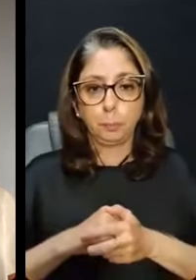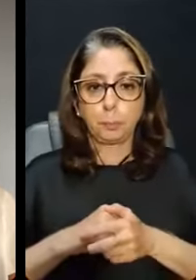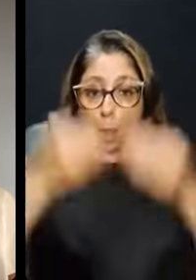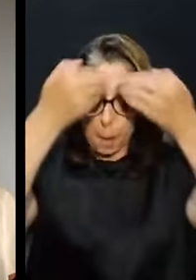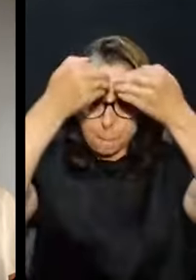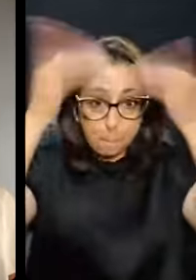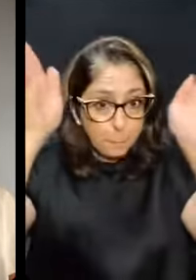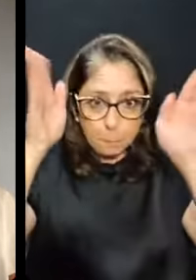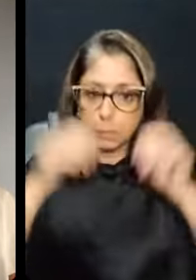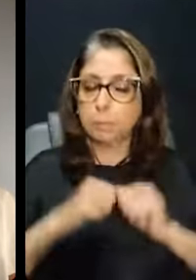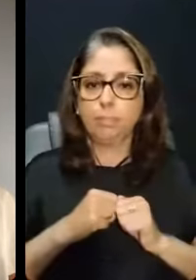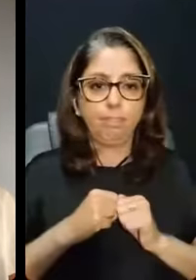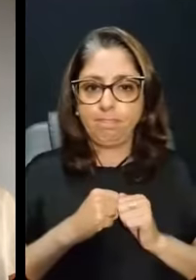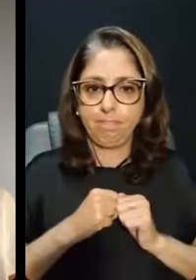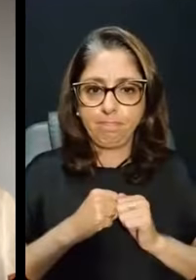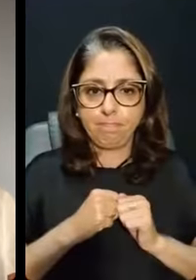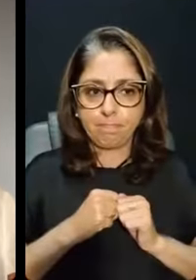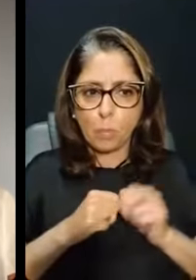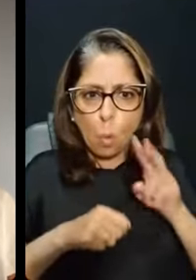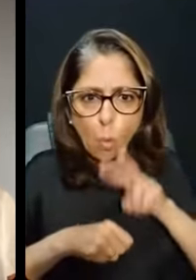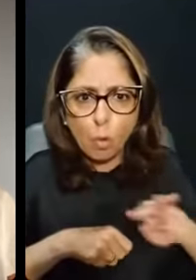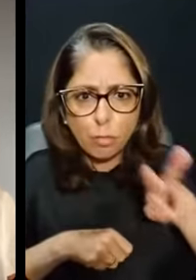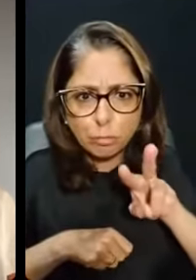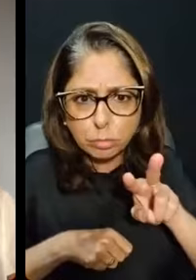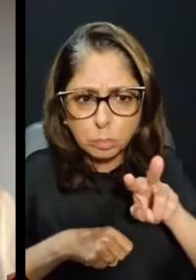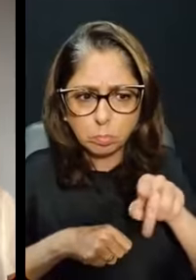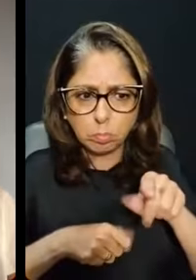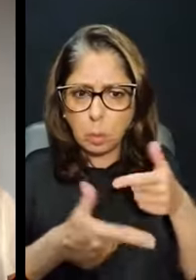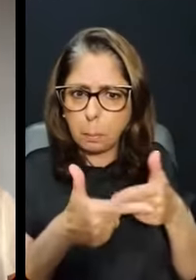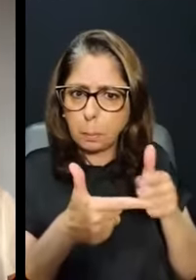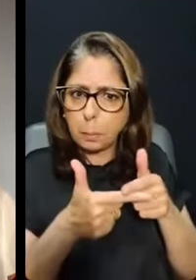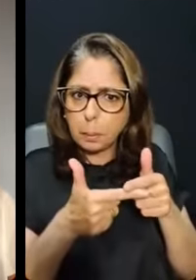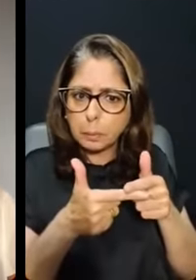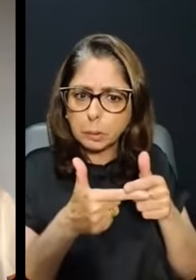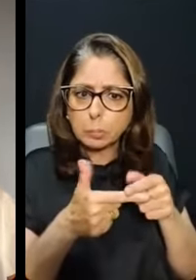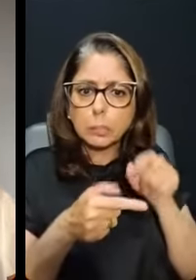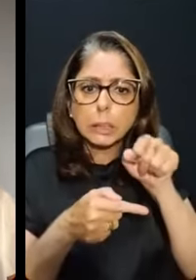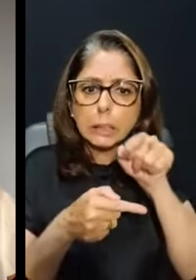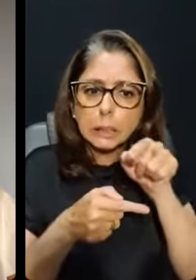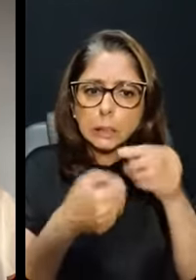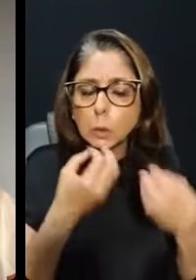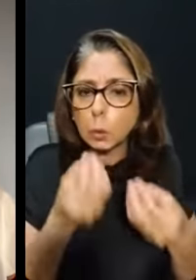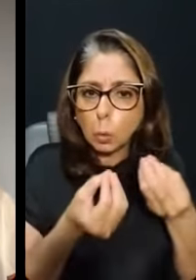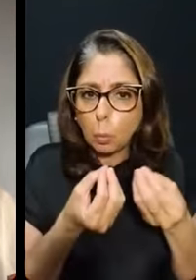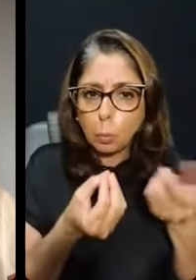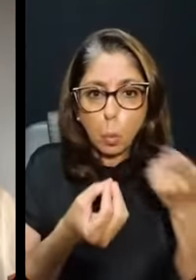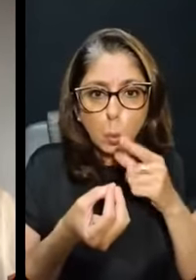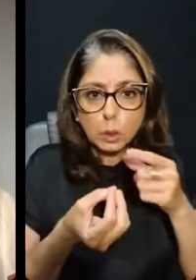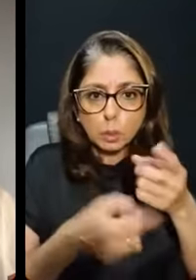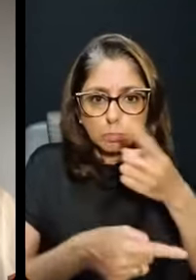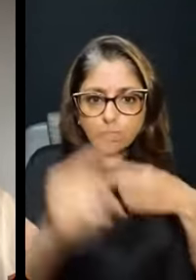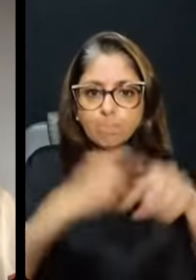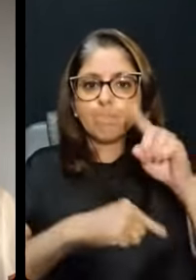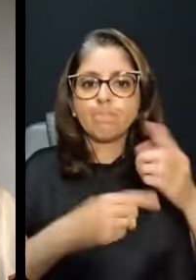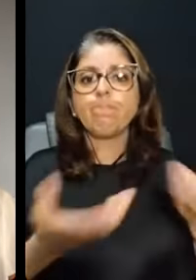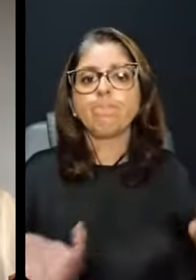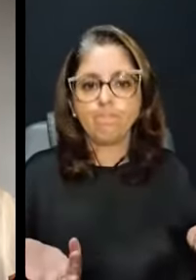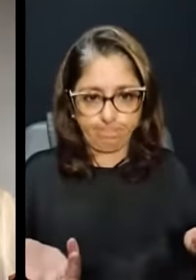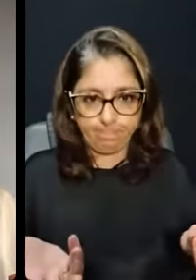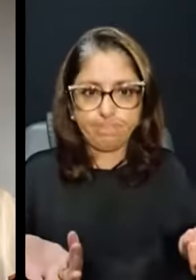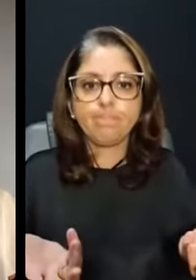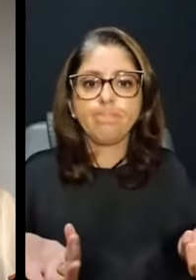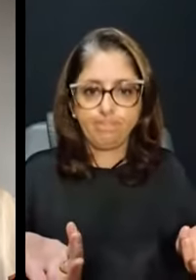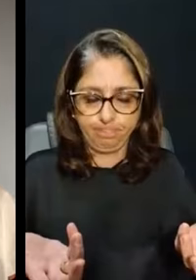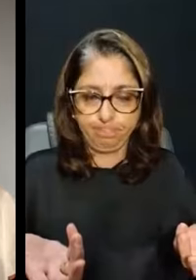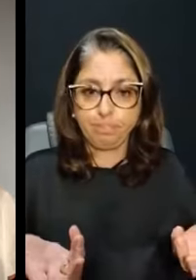aquele obstáculo está causando uma experiência diferente para uma outra pessoa que não é você. Porque isso eu acho que